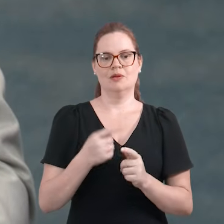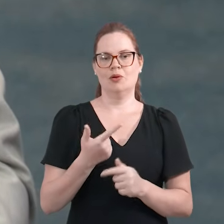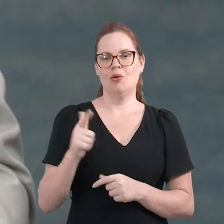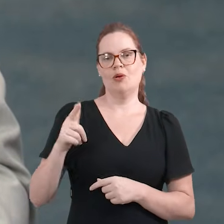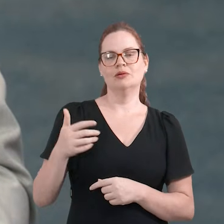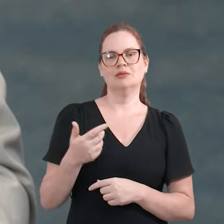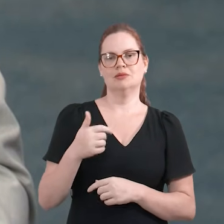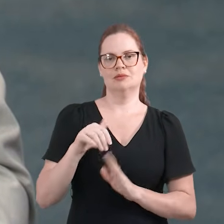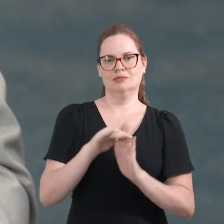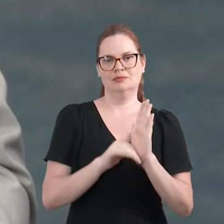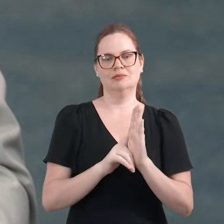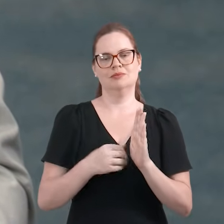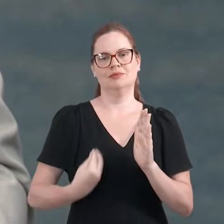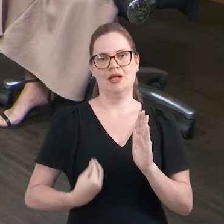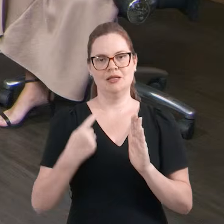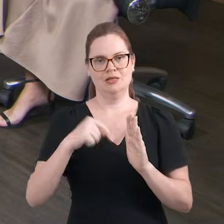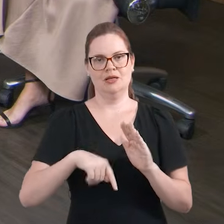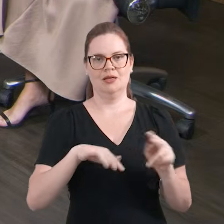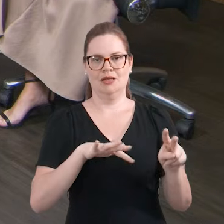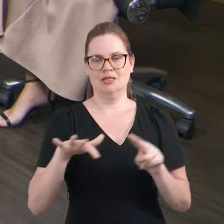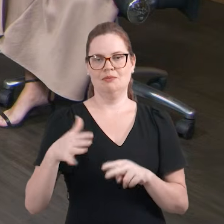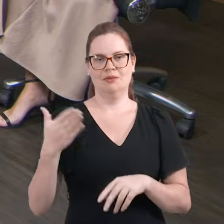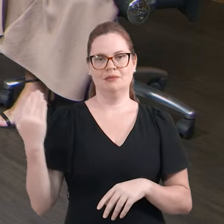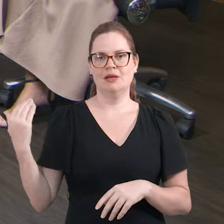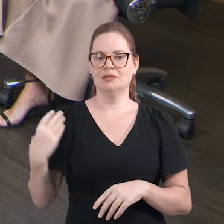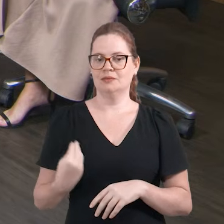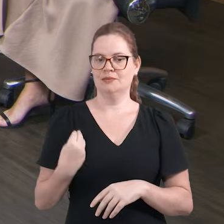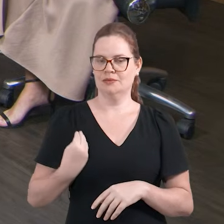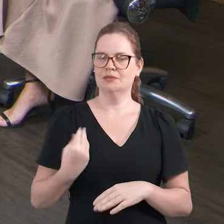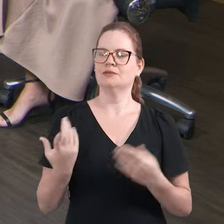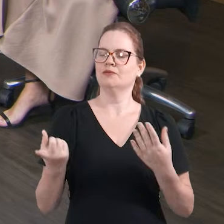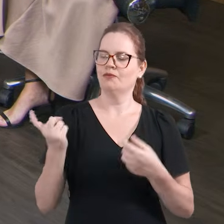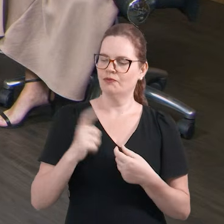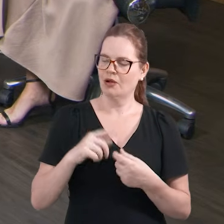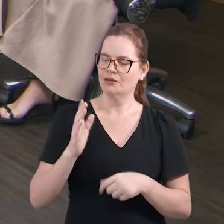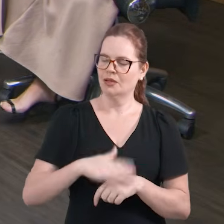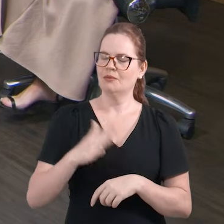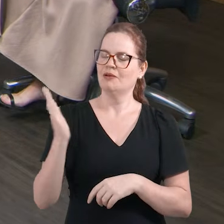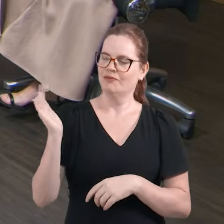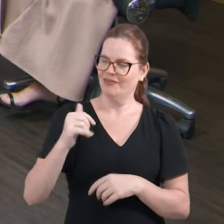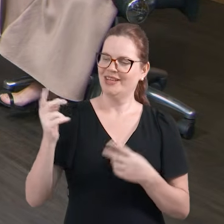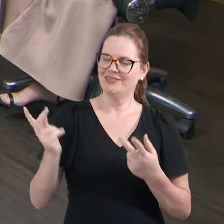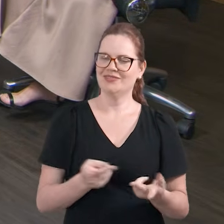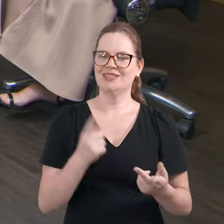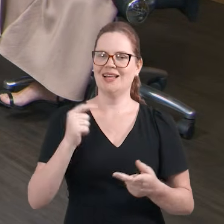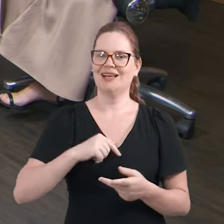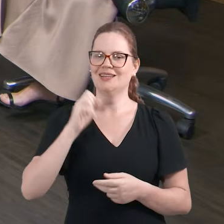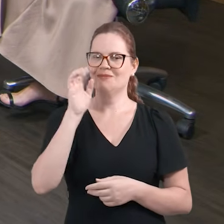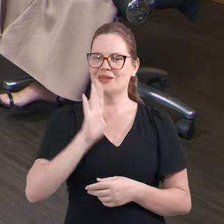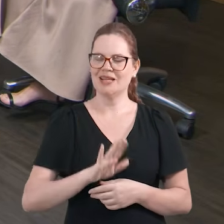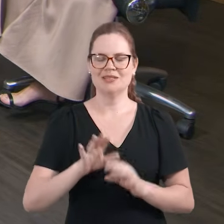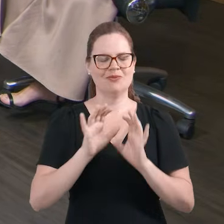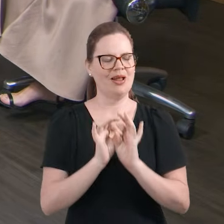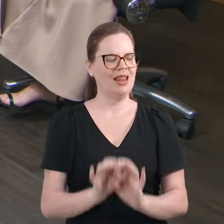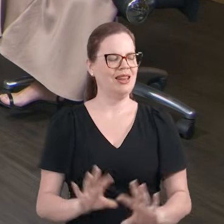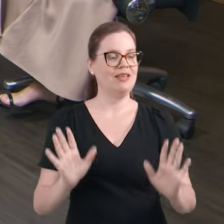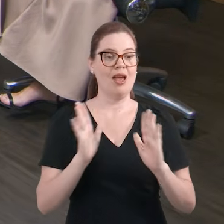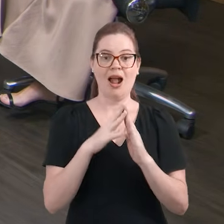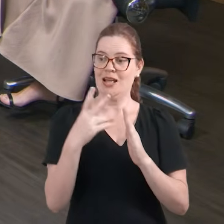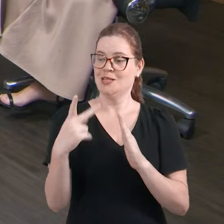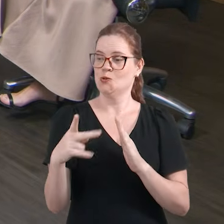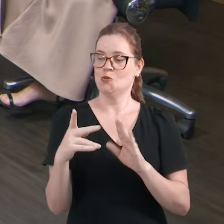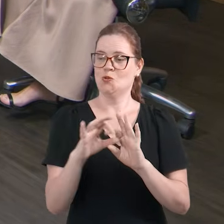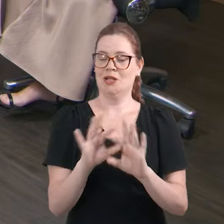estavam na semana passada, participaram do programa, voltem sempre. Venham nos visitar, a casa de